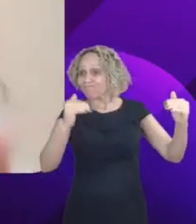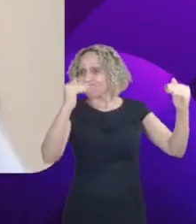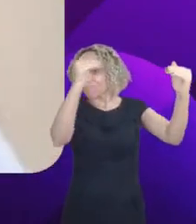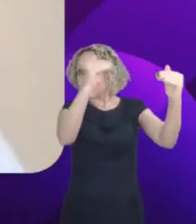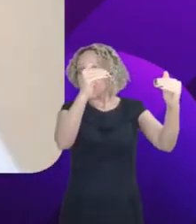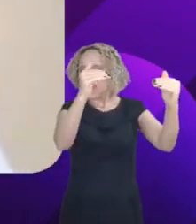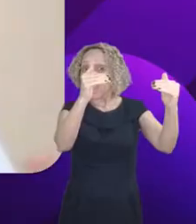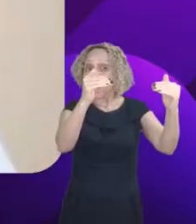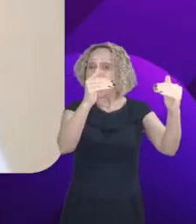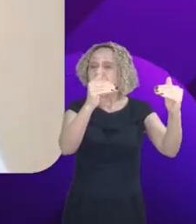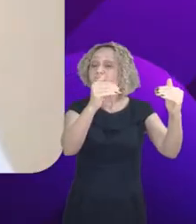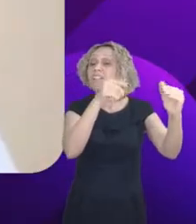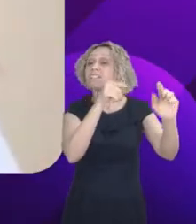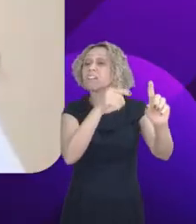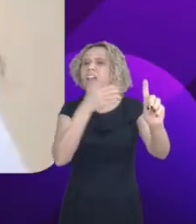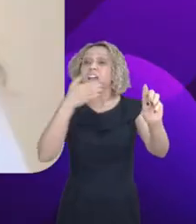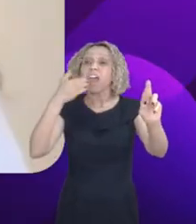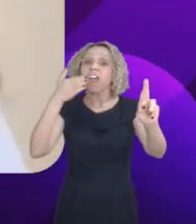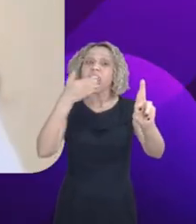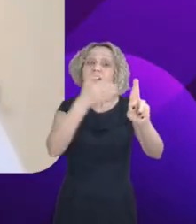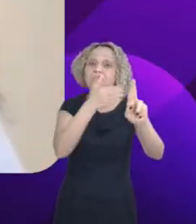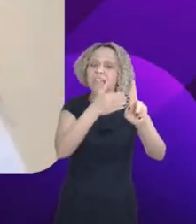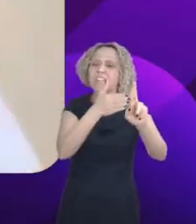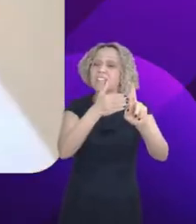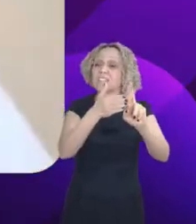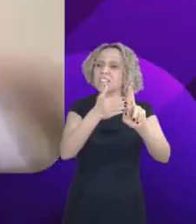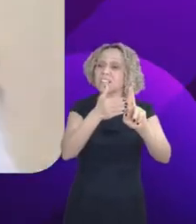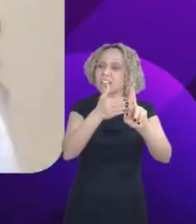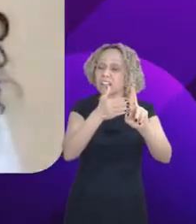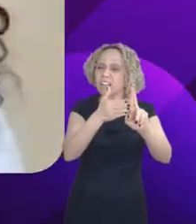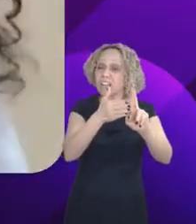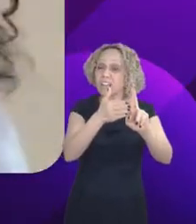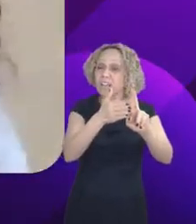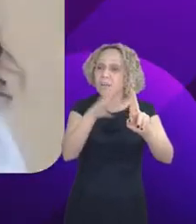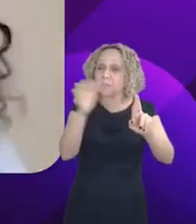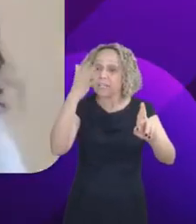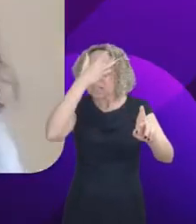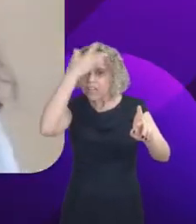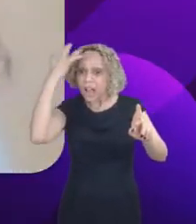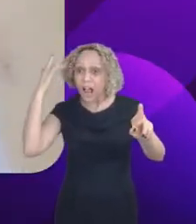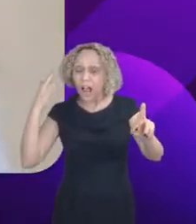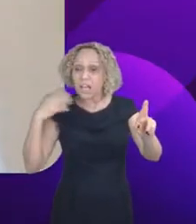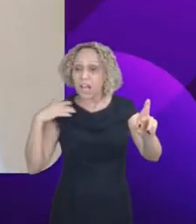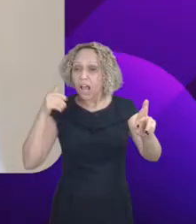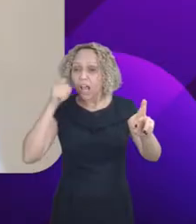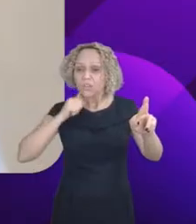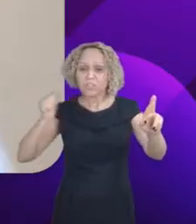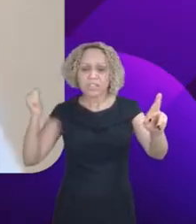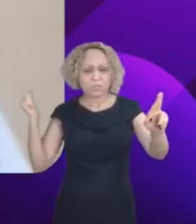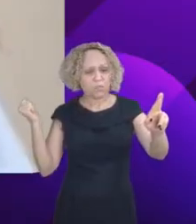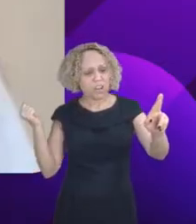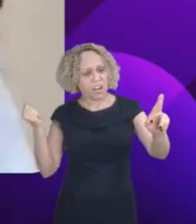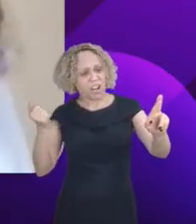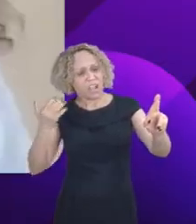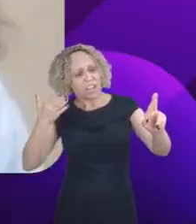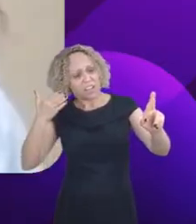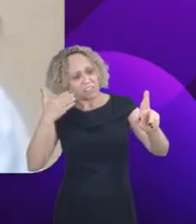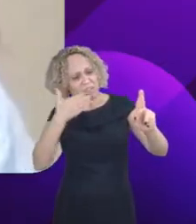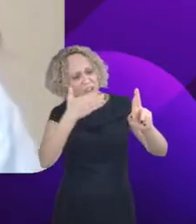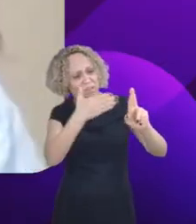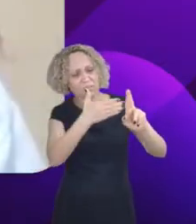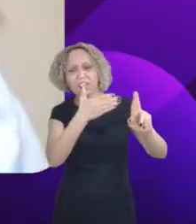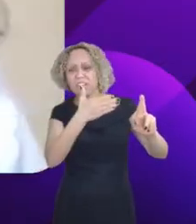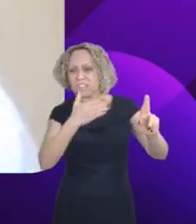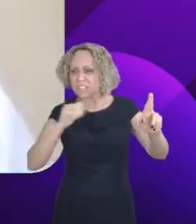te dizendo que foi fácil, eu não estou te dizendo que eu me diverti no percurso, que eu não sofri. Eu estou te dizendo que eu já fiz